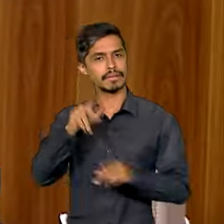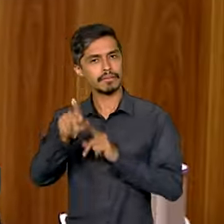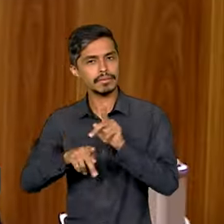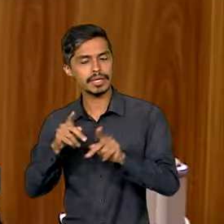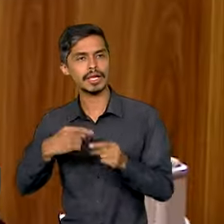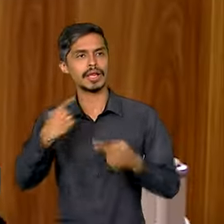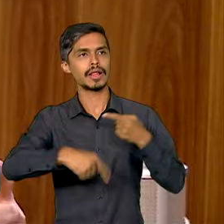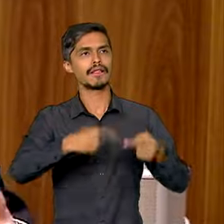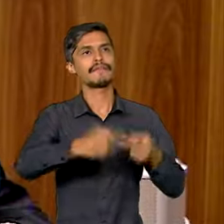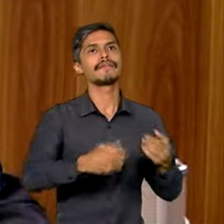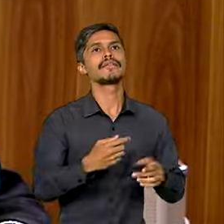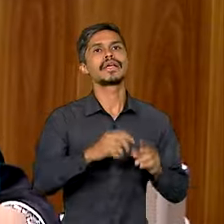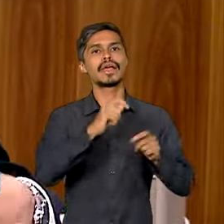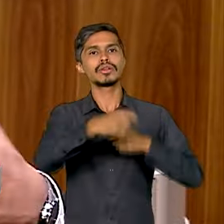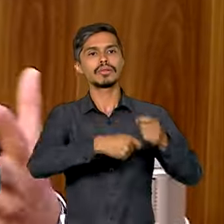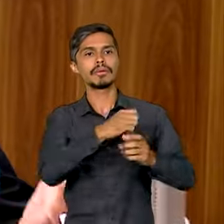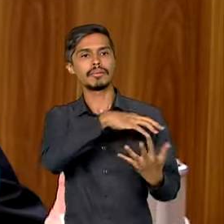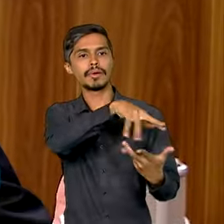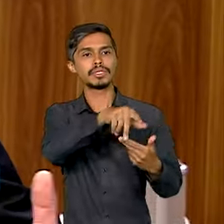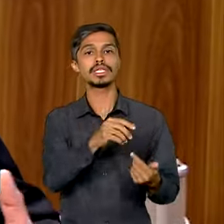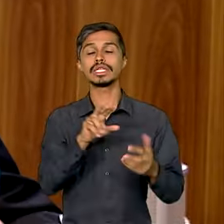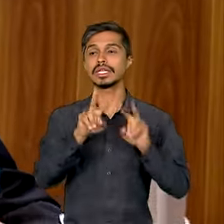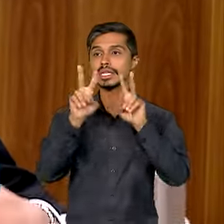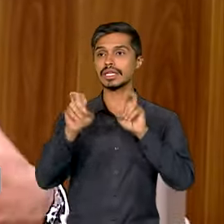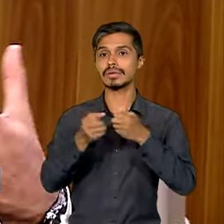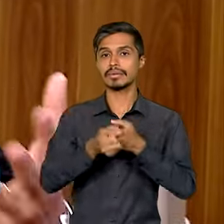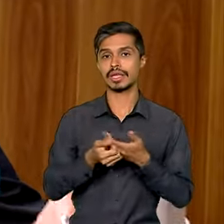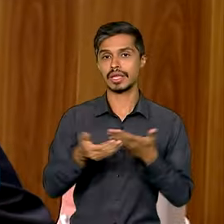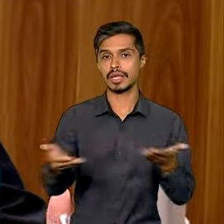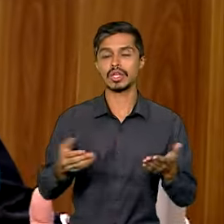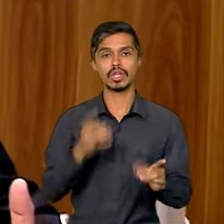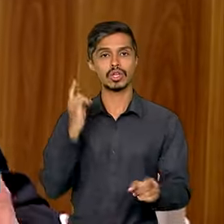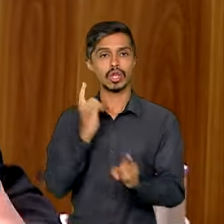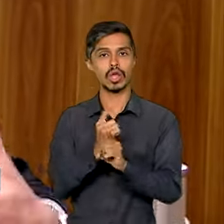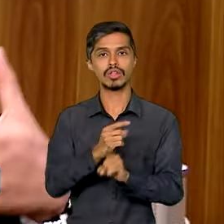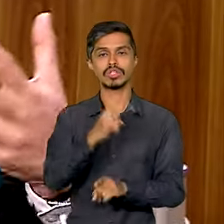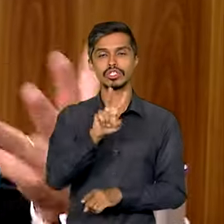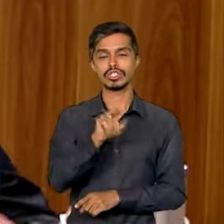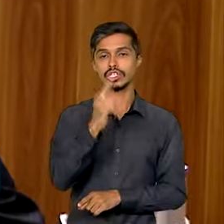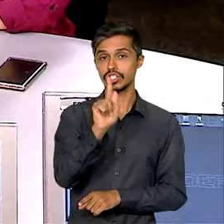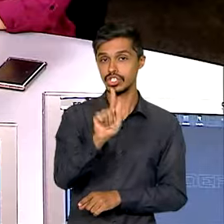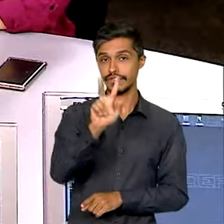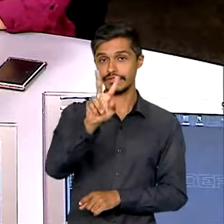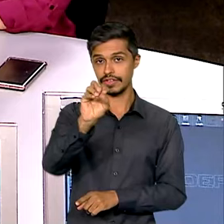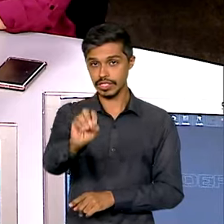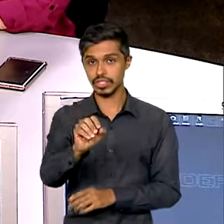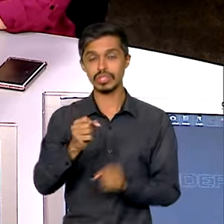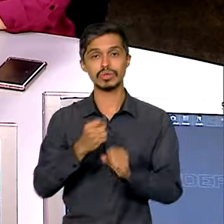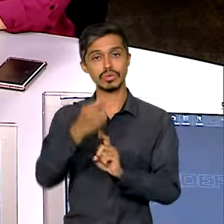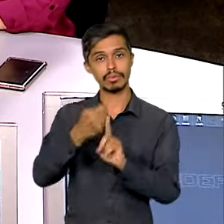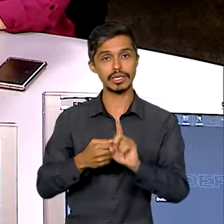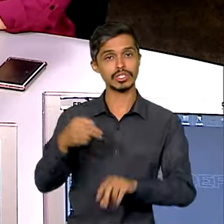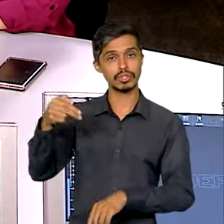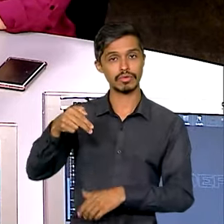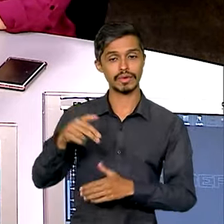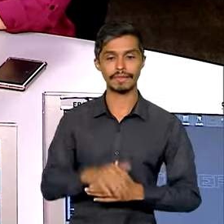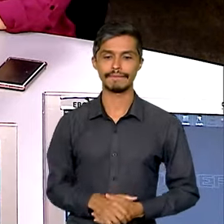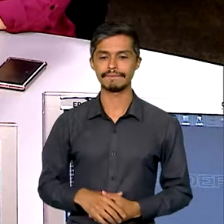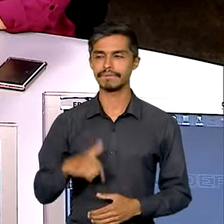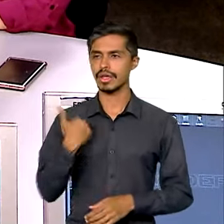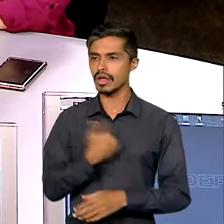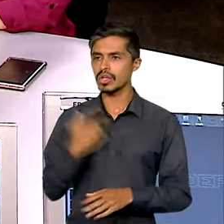mundiais e temas para serem levados ao encontro do G20 em novembro. Nós já temos 50